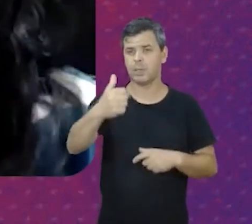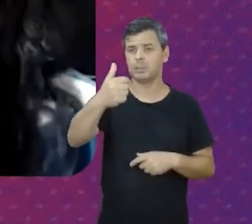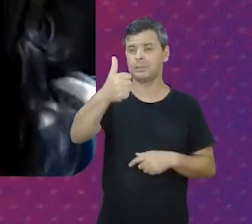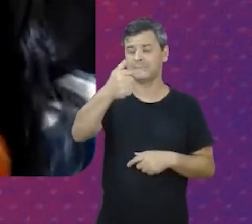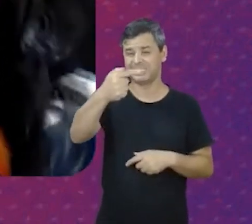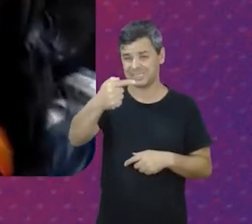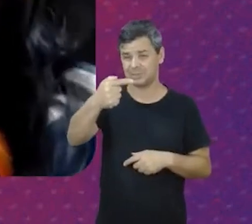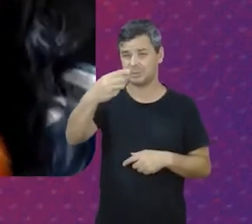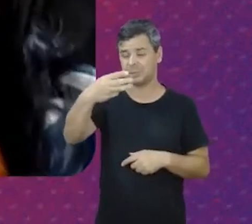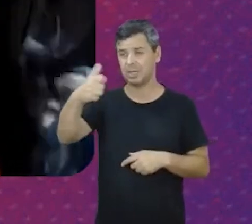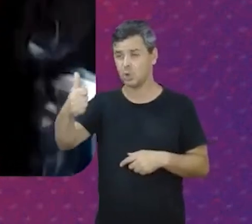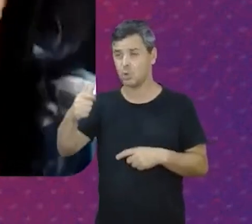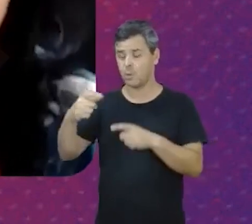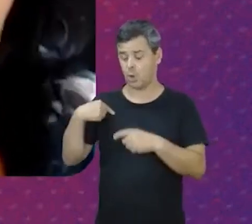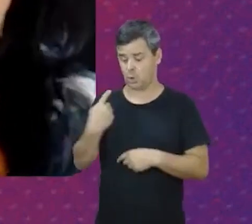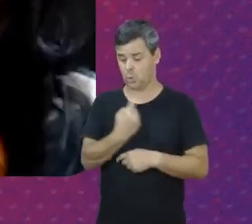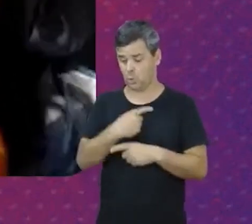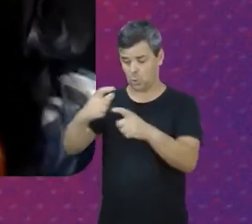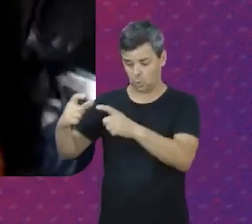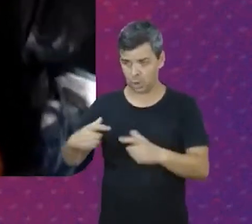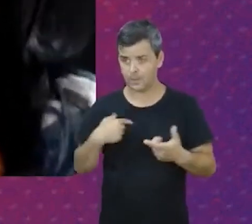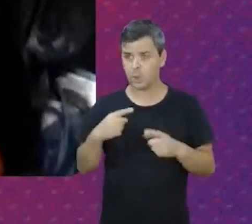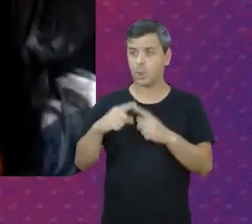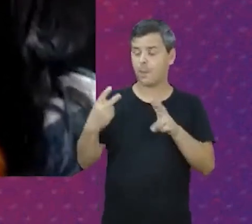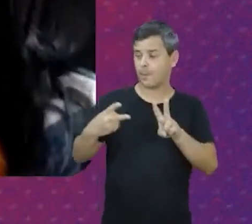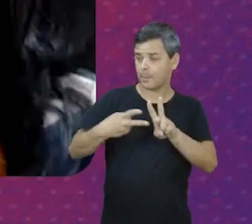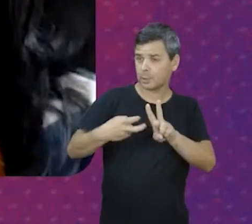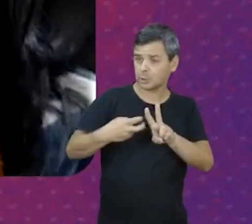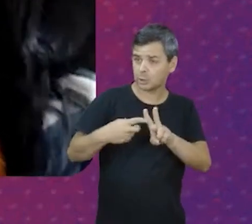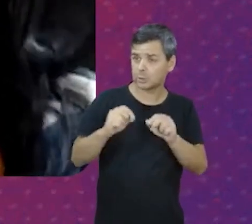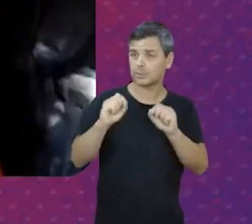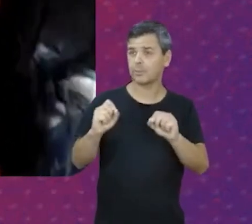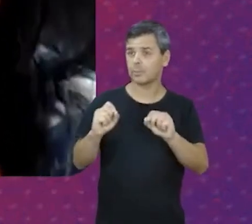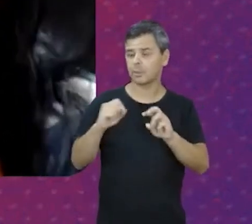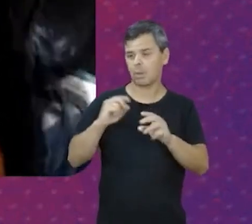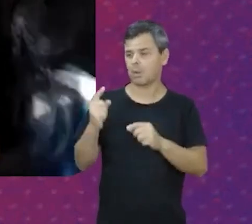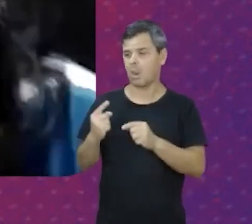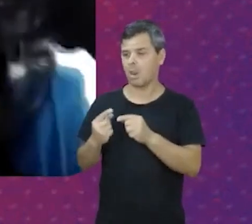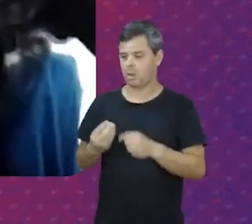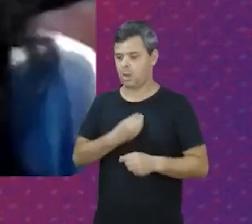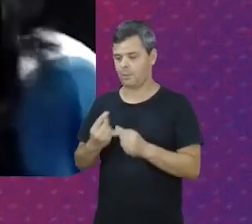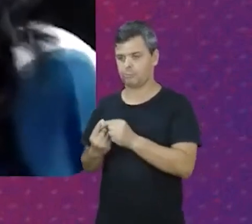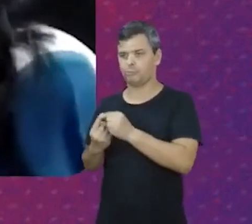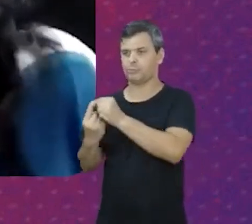reconhecimento. Isso porque nós estamos falando aqui sobre os indígenas isolados, né, que você não